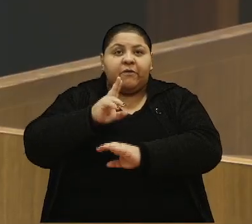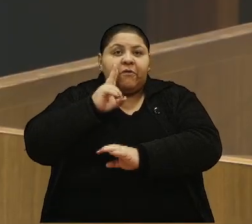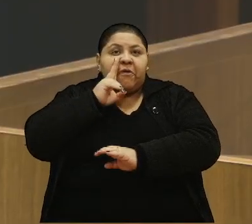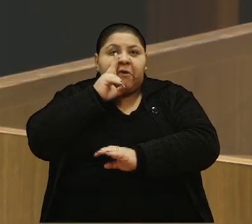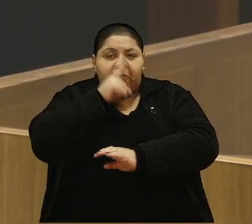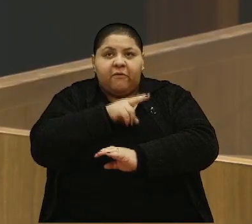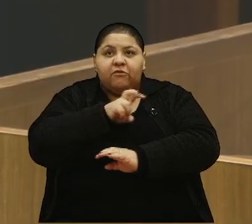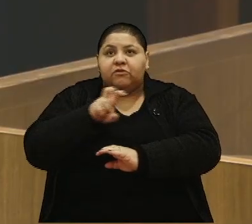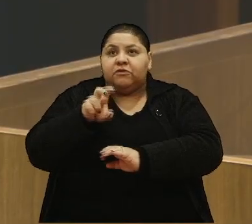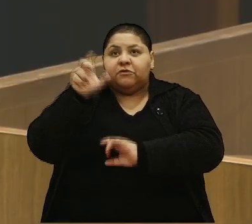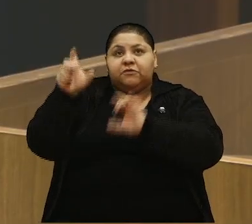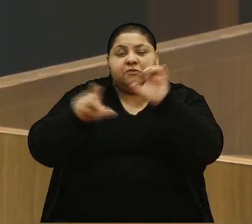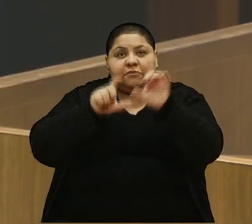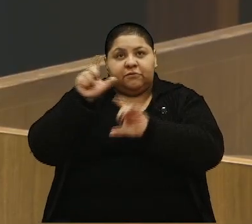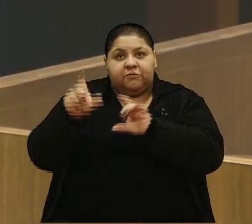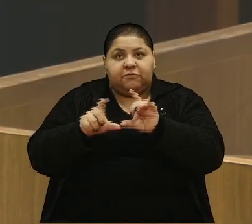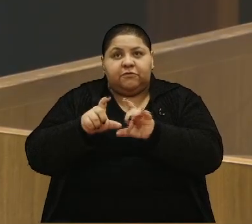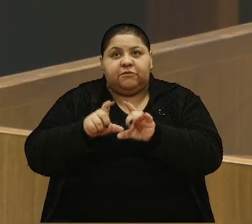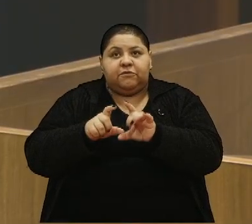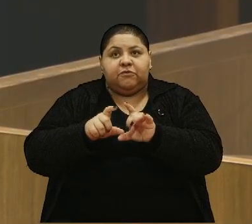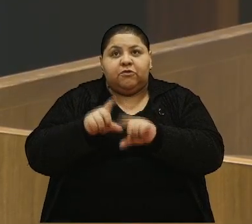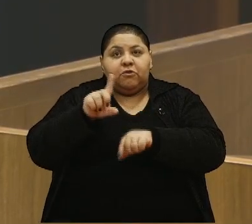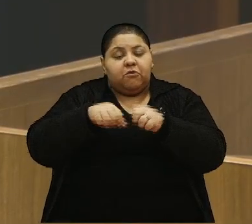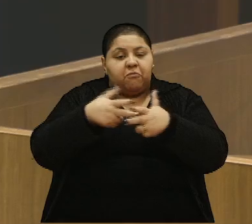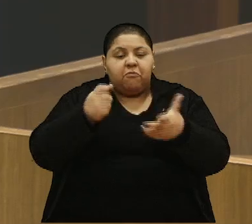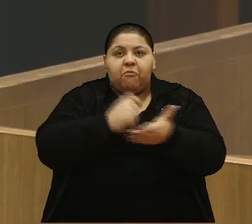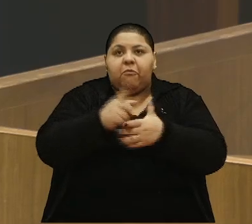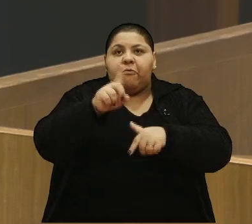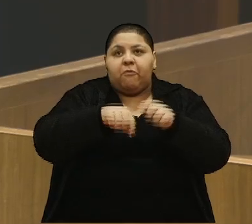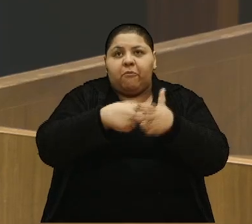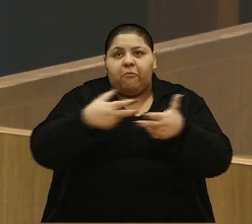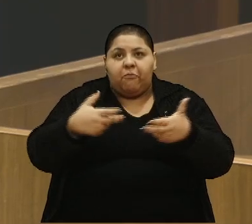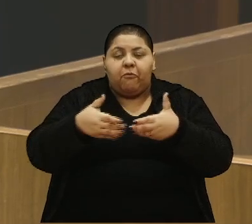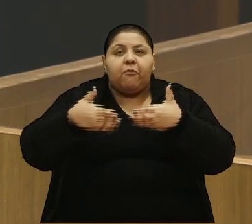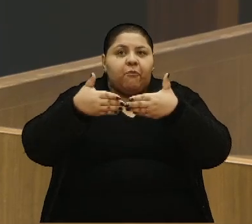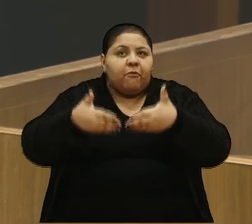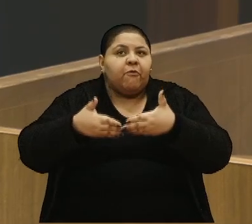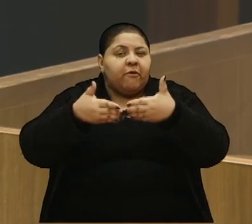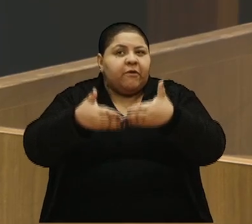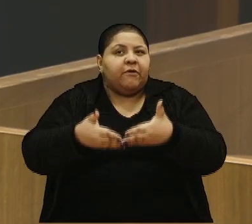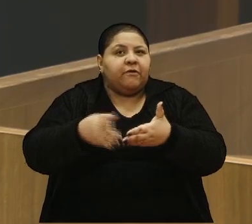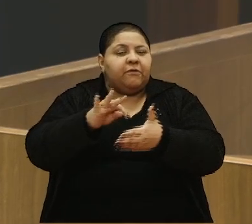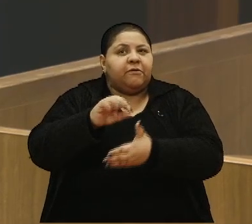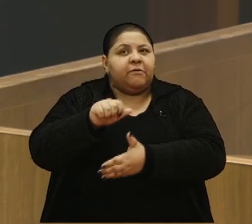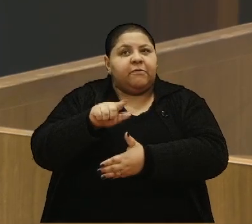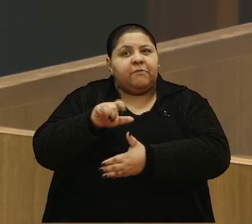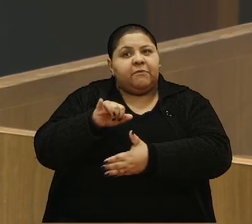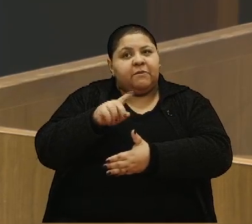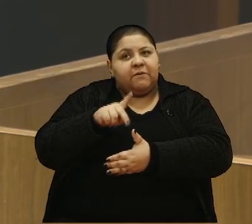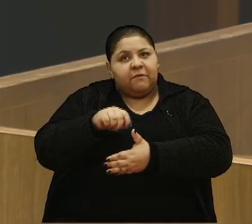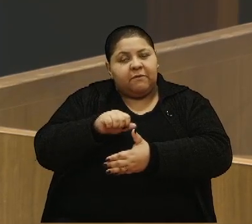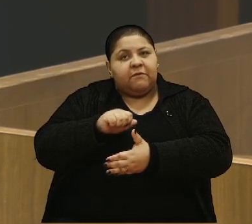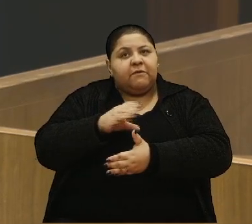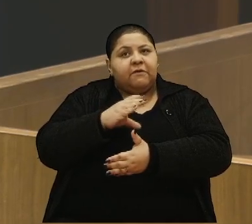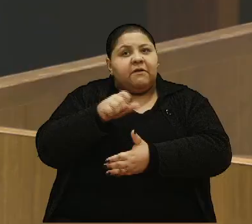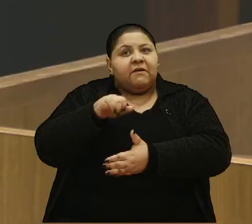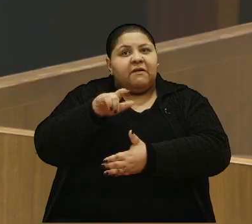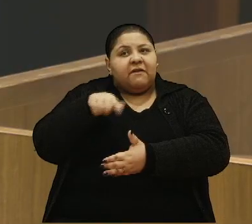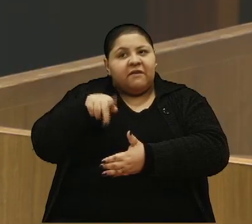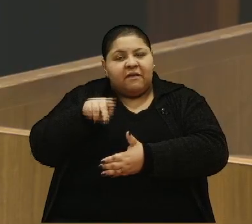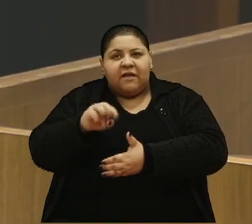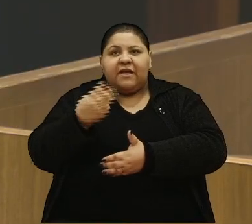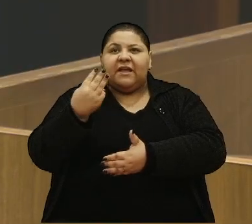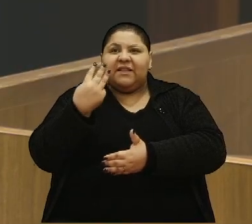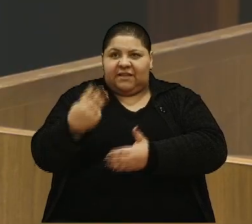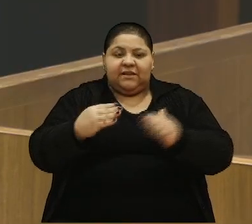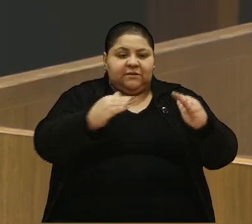com 5 membros. Foram adquiridos equipamentos essenciais, como o barco Ataliba, um caiaque e 3 barracas, o que